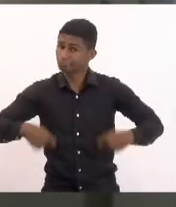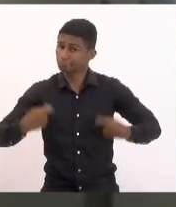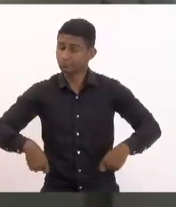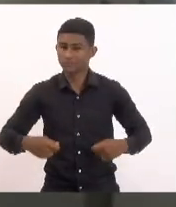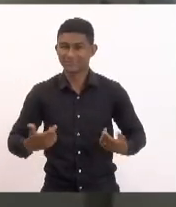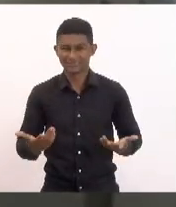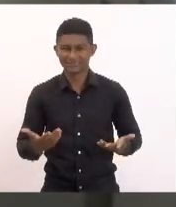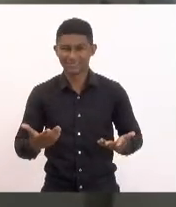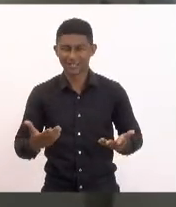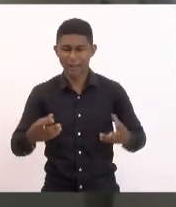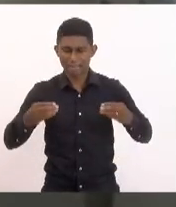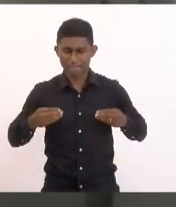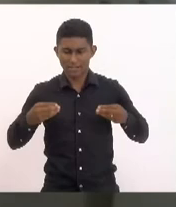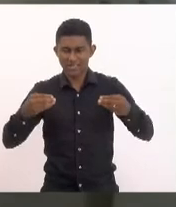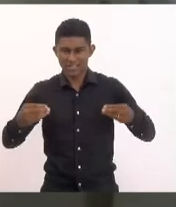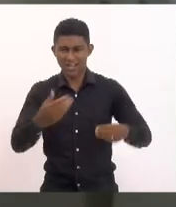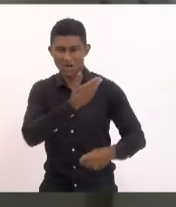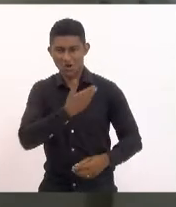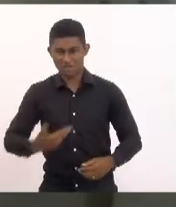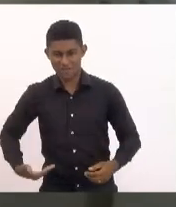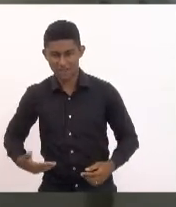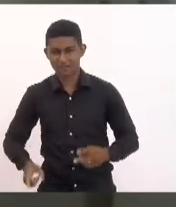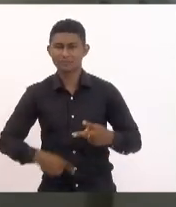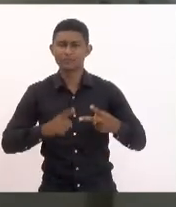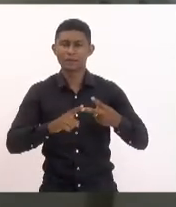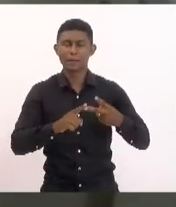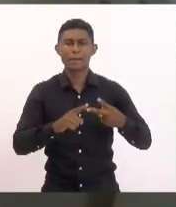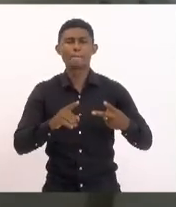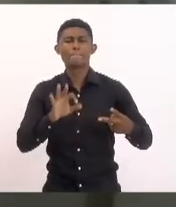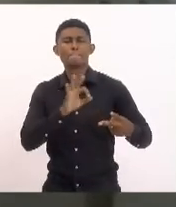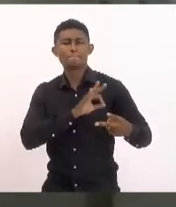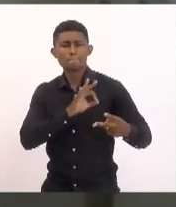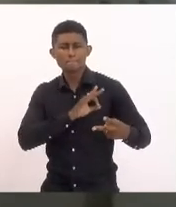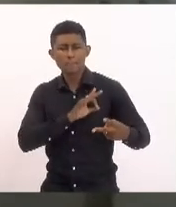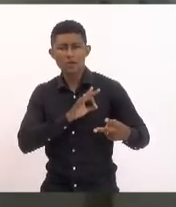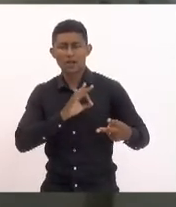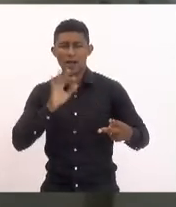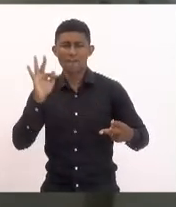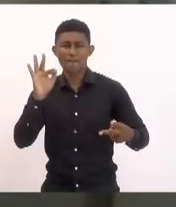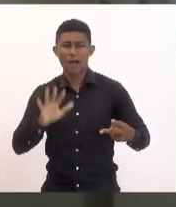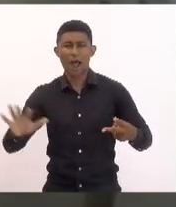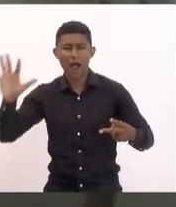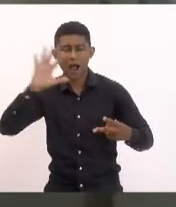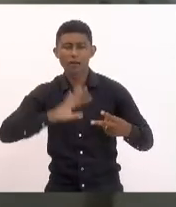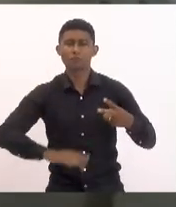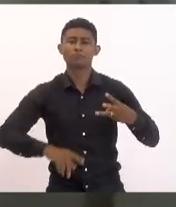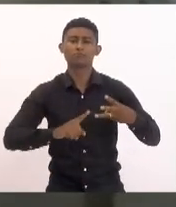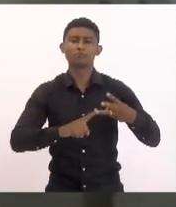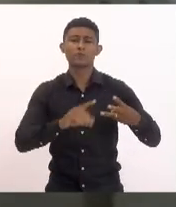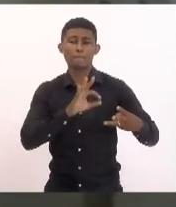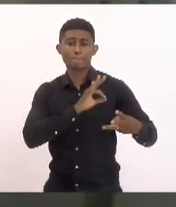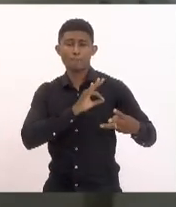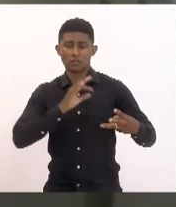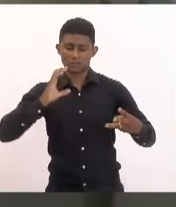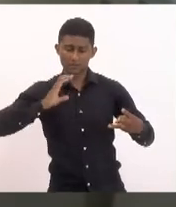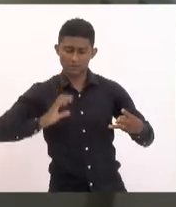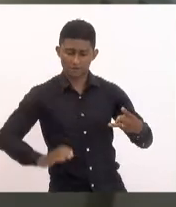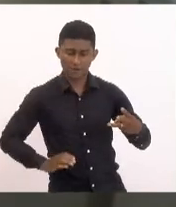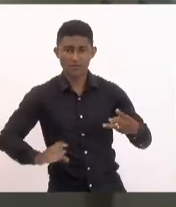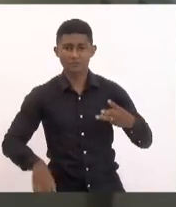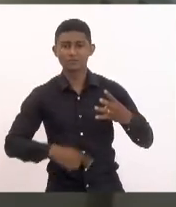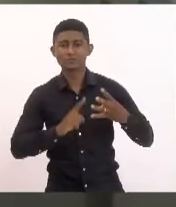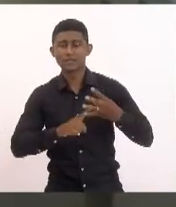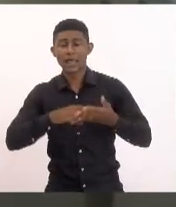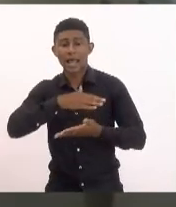a Polícia Rodoviária Federal, a Polícia Civil, a Secretaria de Fazenda,